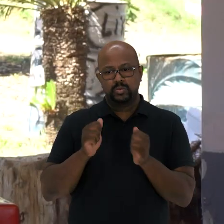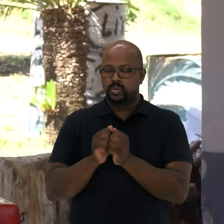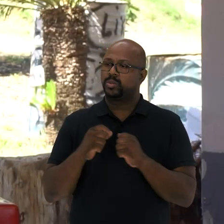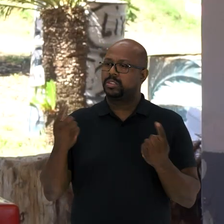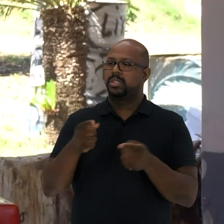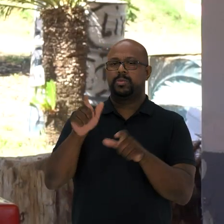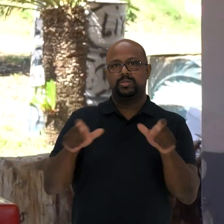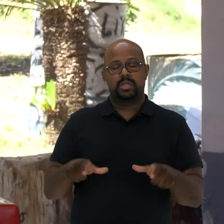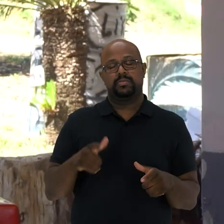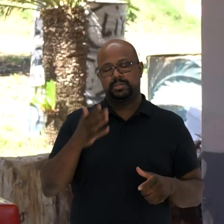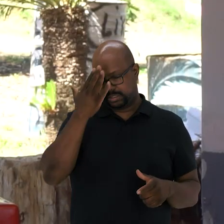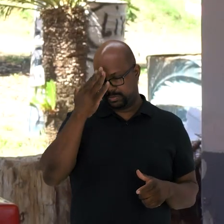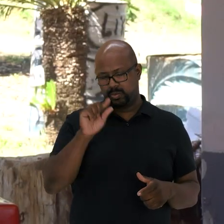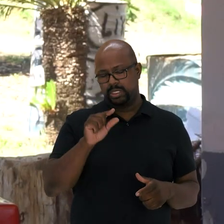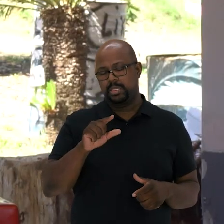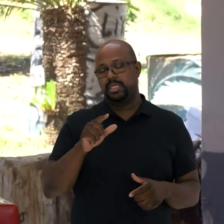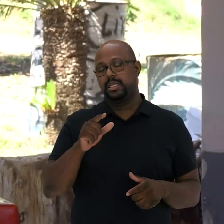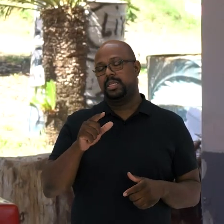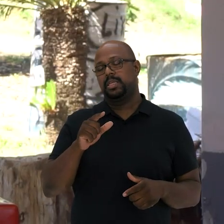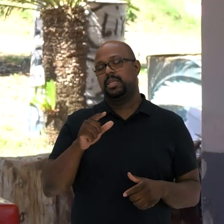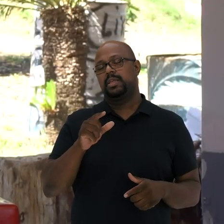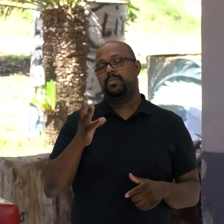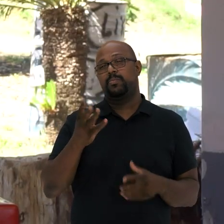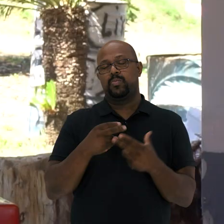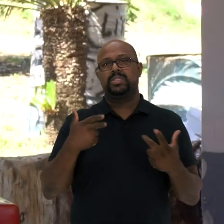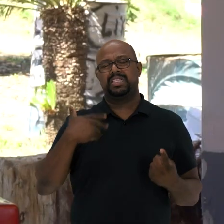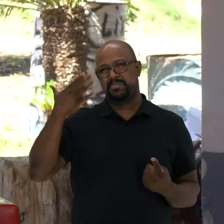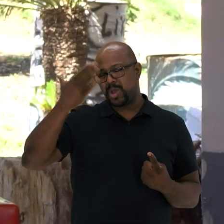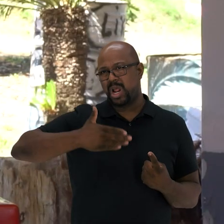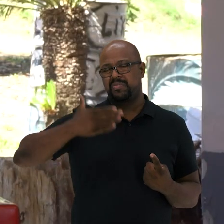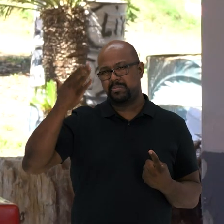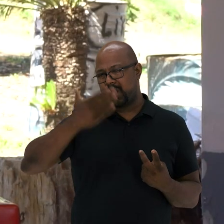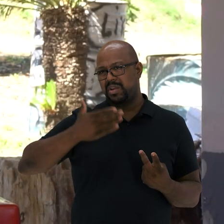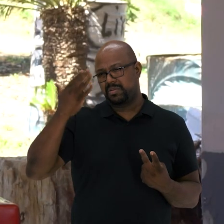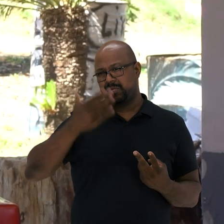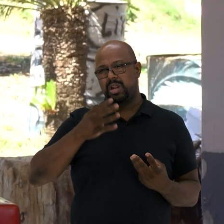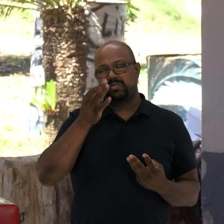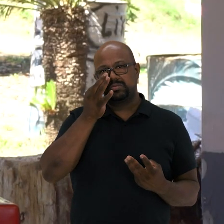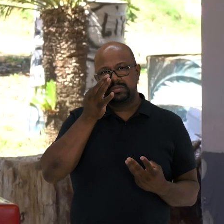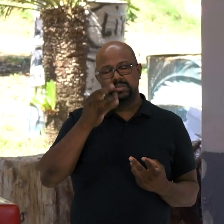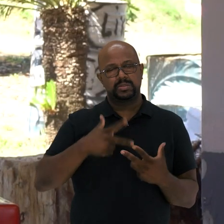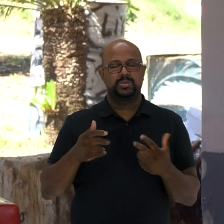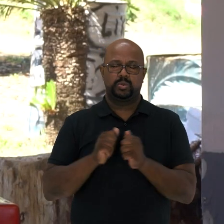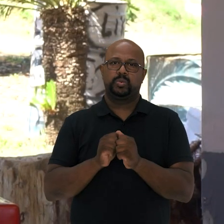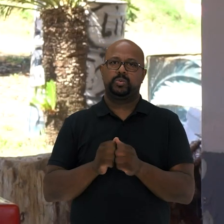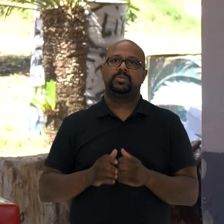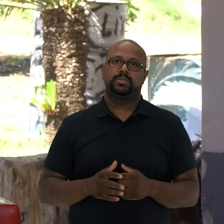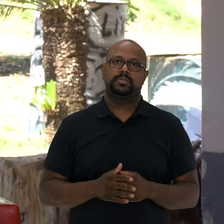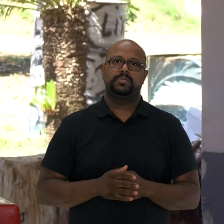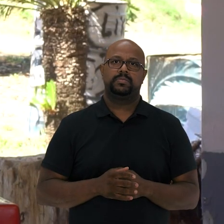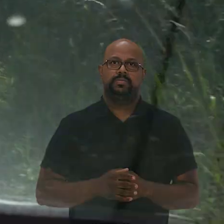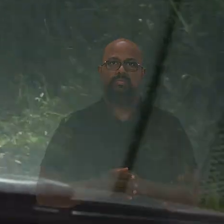acompanhado por esse pessoal aí. Me emocionei um pouquinho aí porque foi muita prova de tudo com ida junto,